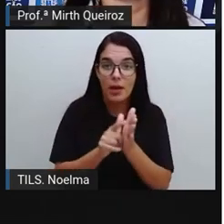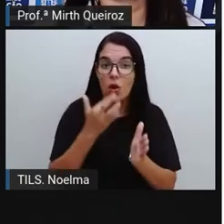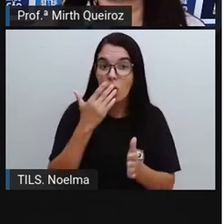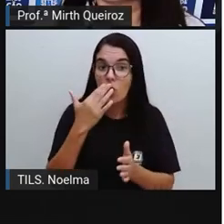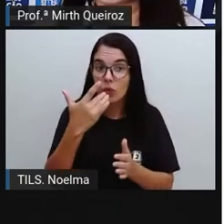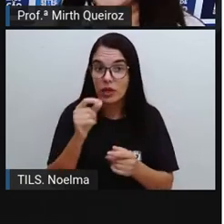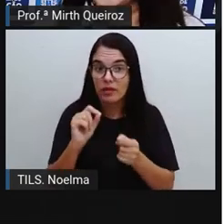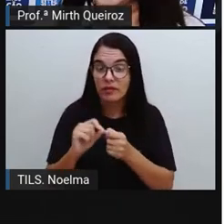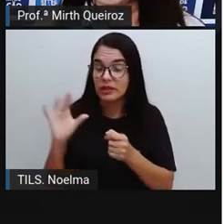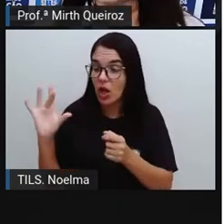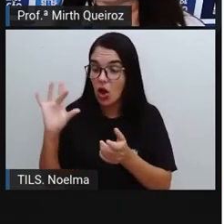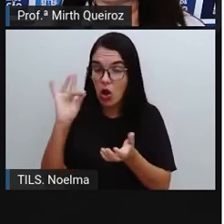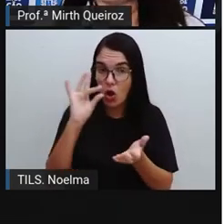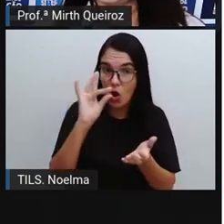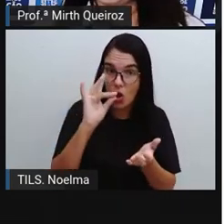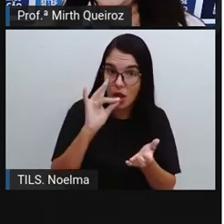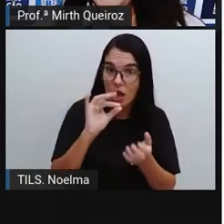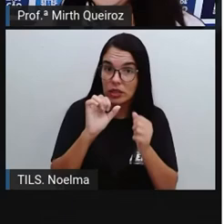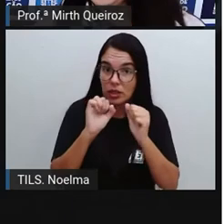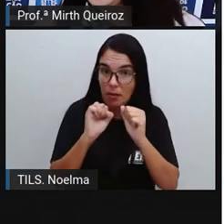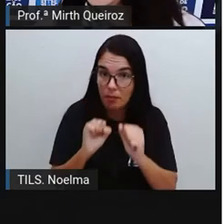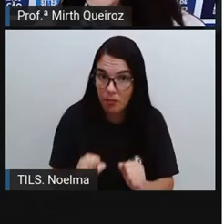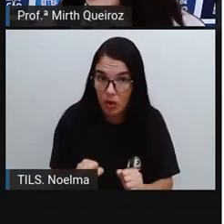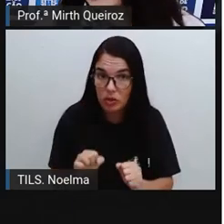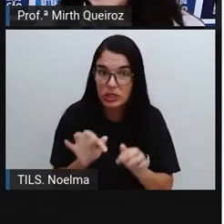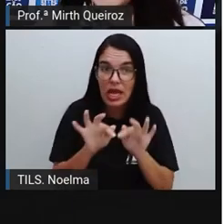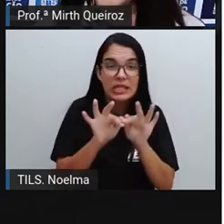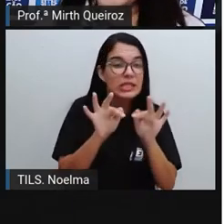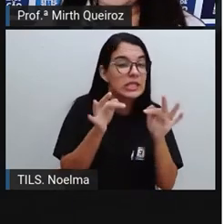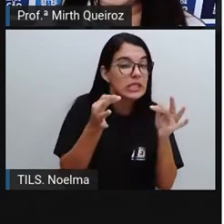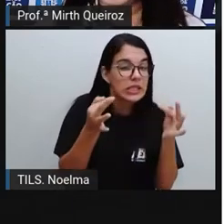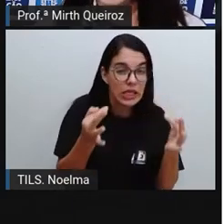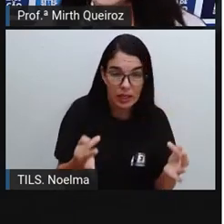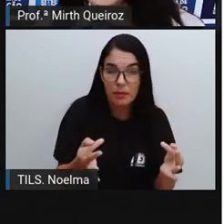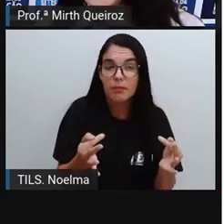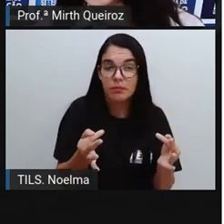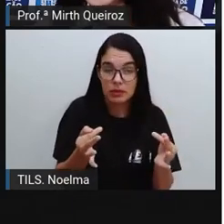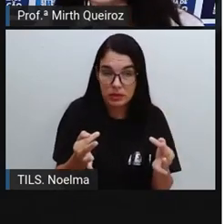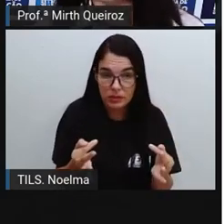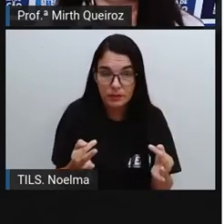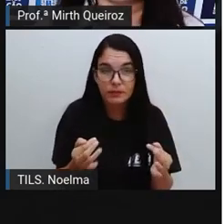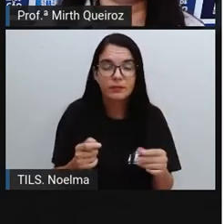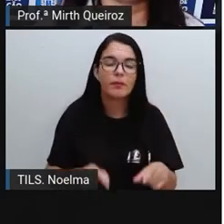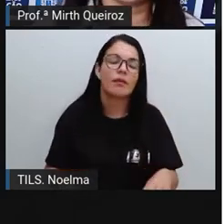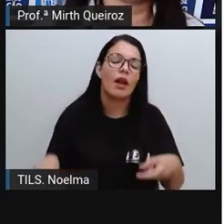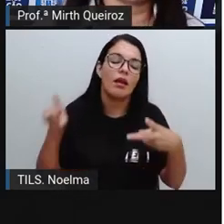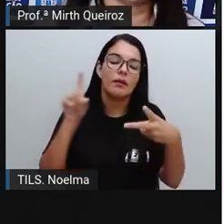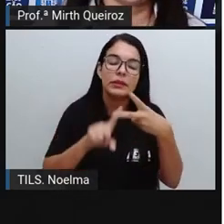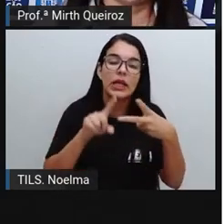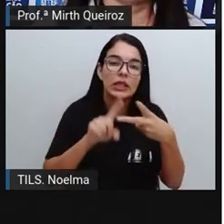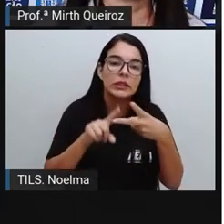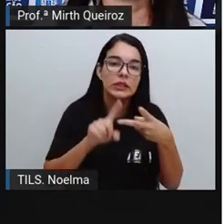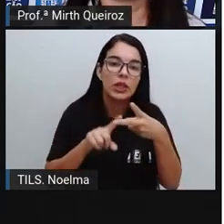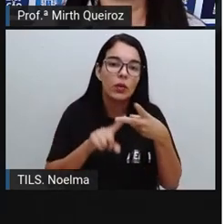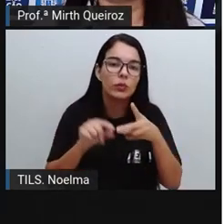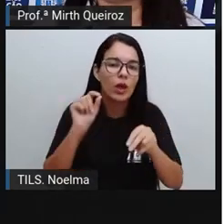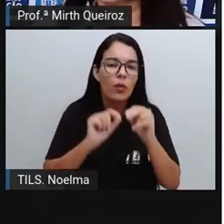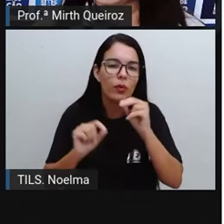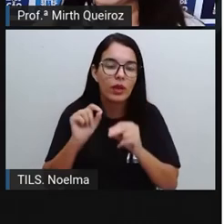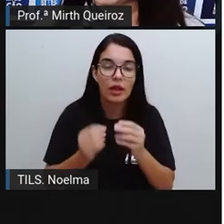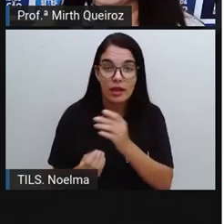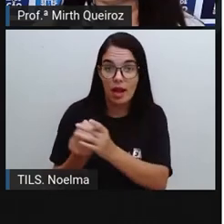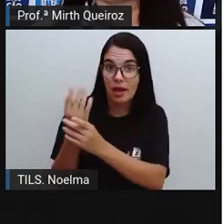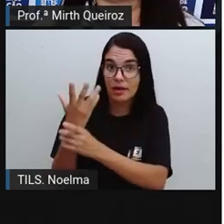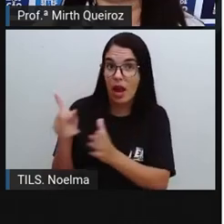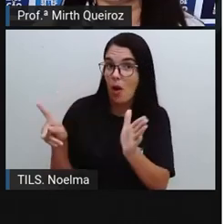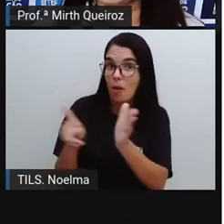né? Faça a colagem, que pode ser uma figura geométrica simples ou pode ser uma figura abstrata. A estratégia